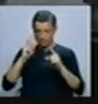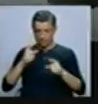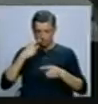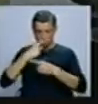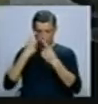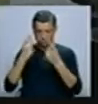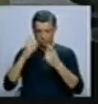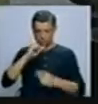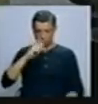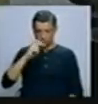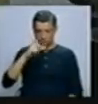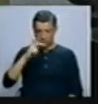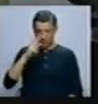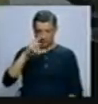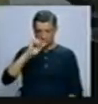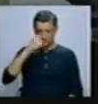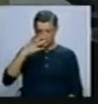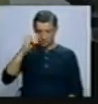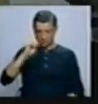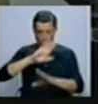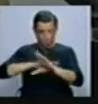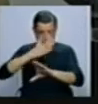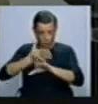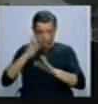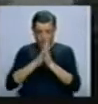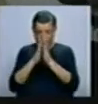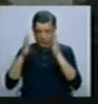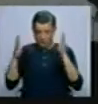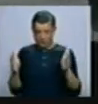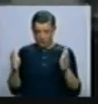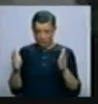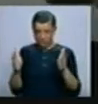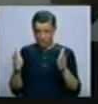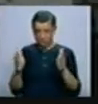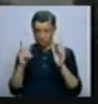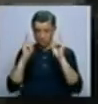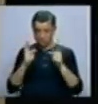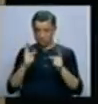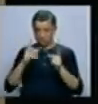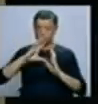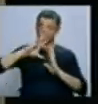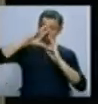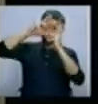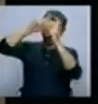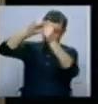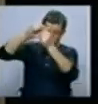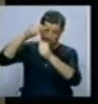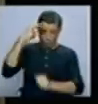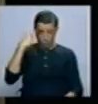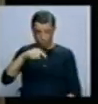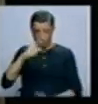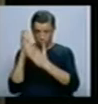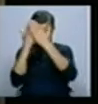as galáxias primordiais gigantescas que nós estávamos à espera de encontrar precisamente no universo ancestral. É um